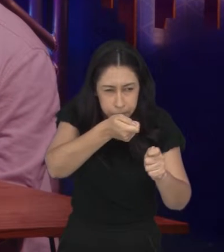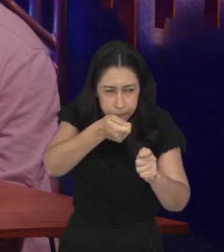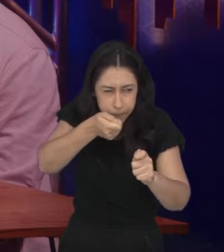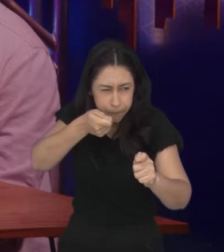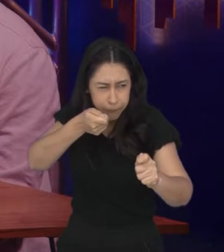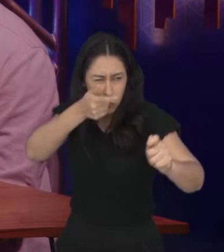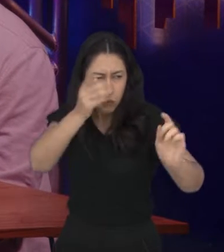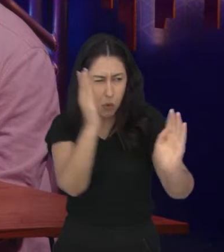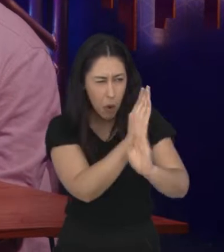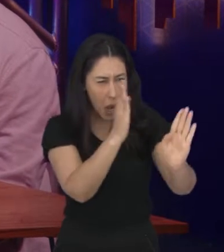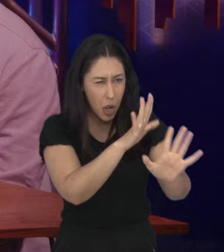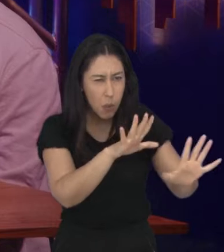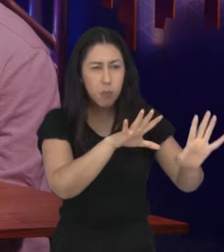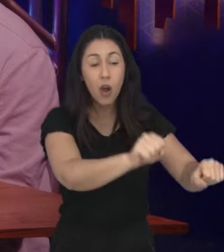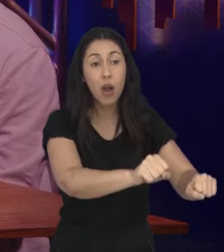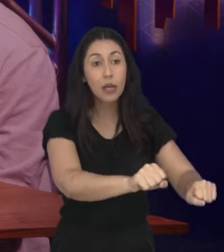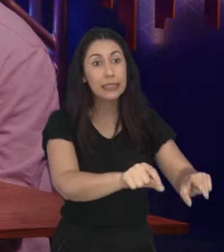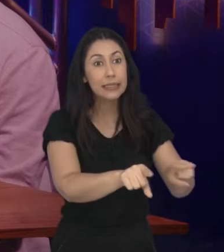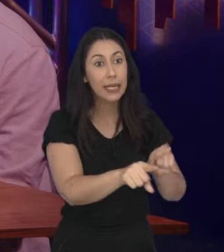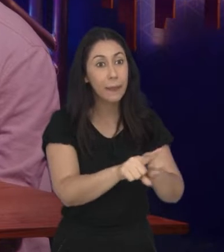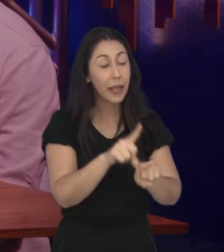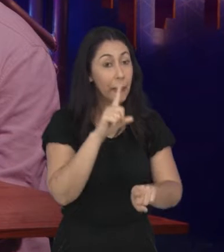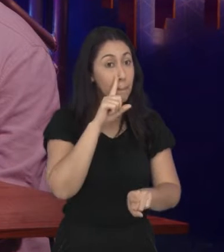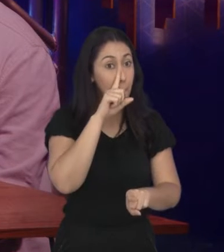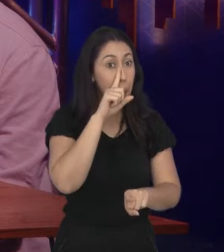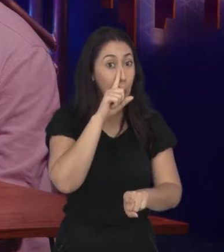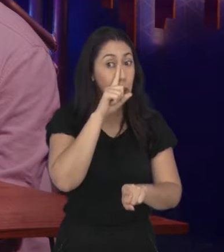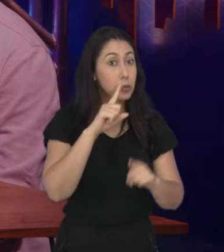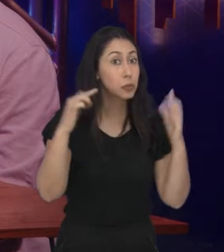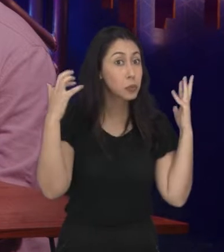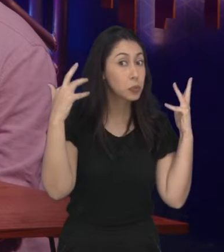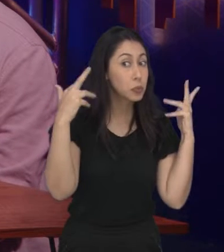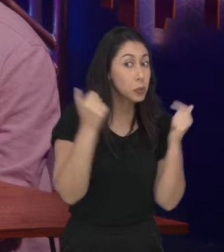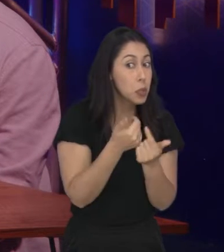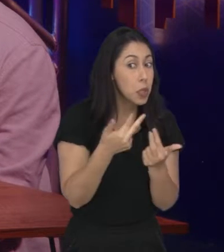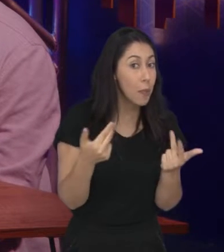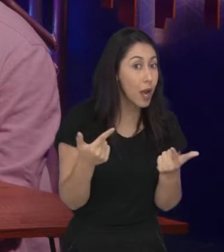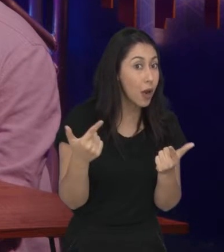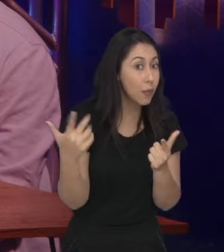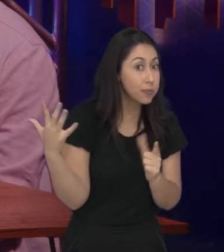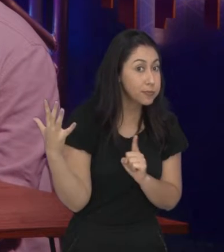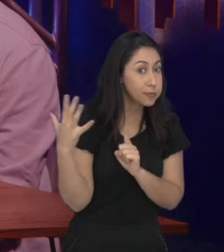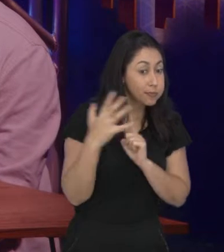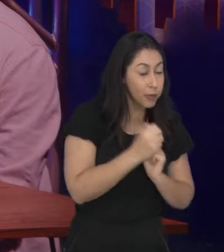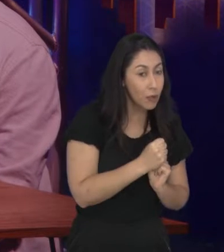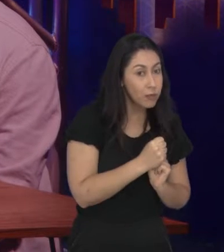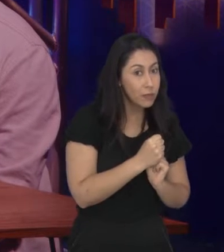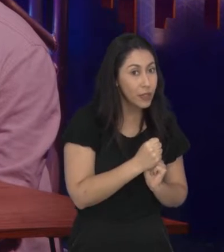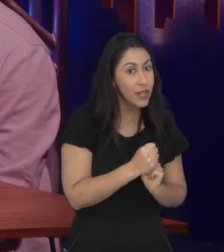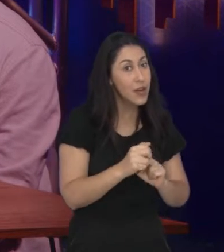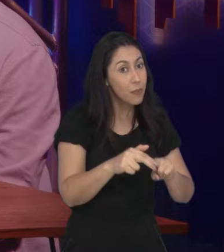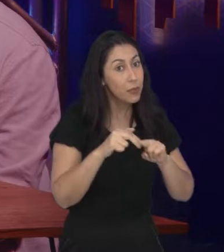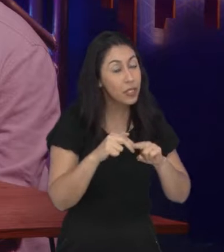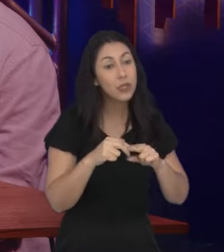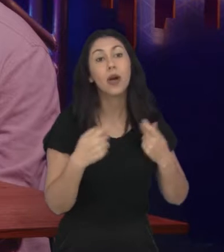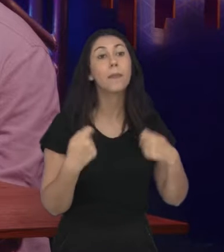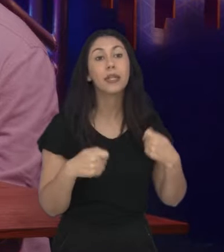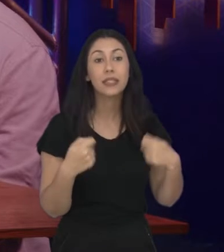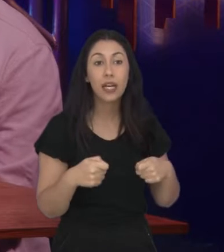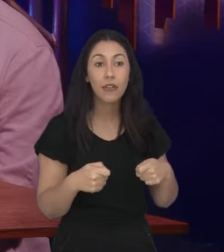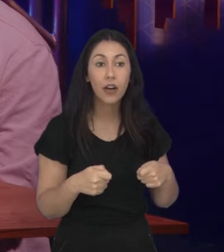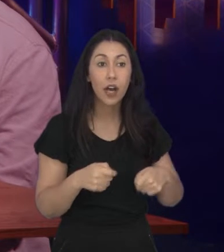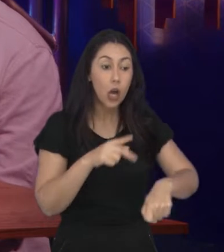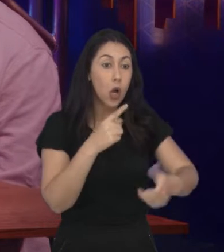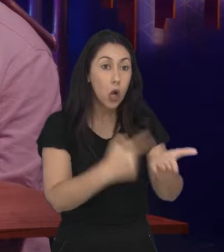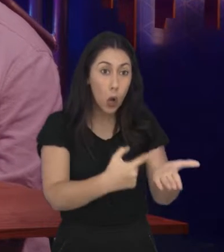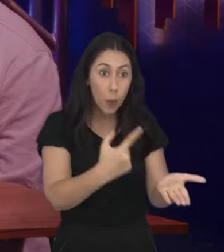éramos também presa de determinados animais, algumas pessoas sempre precisavam estar acordadas. Então, eu achei essa história